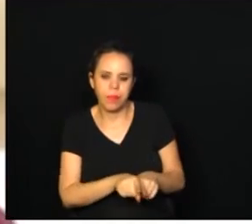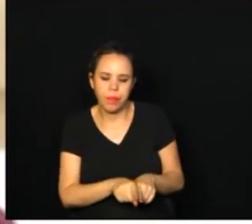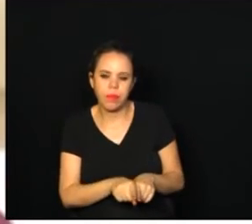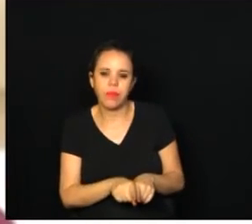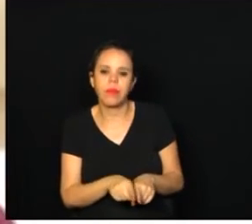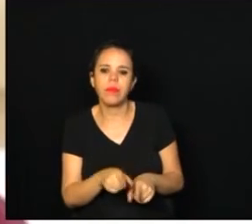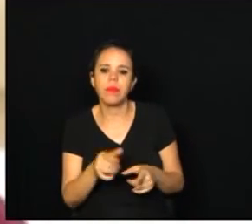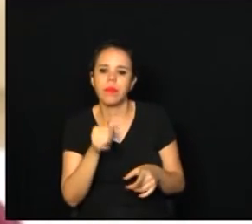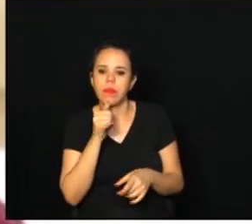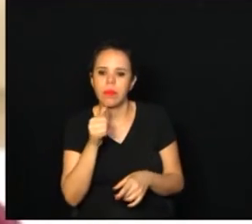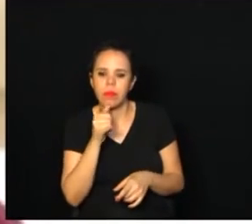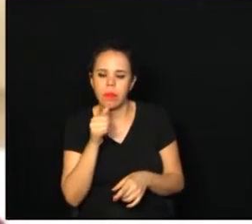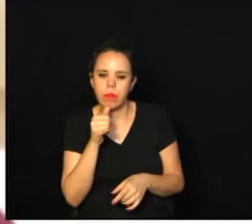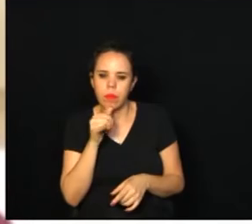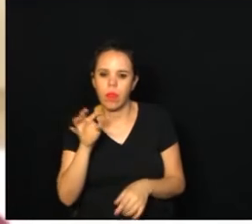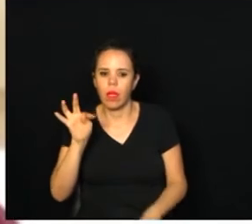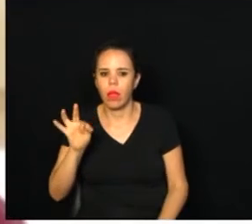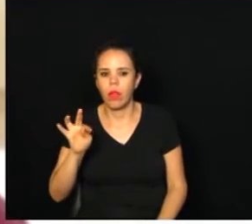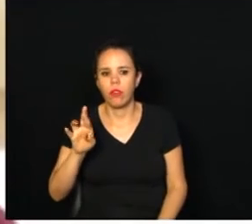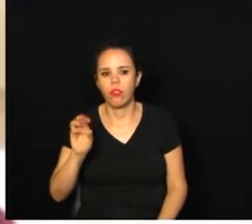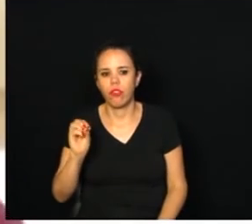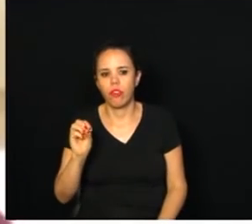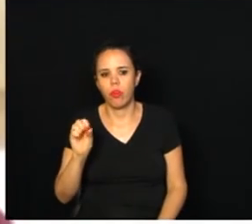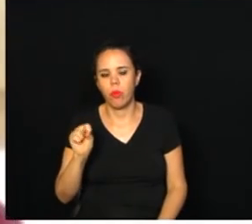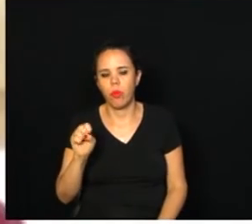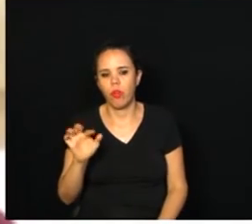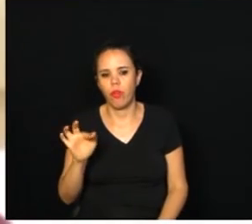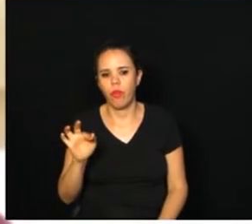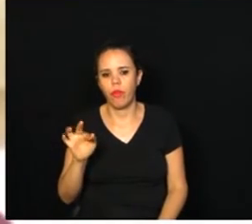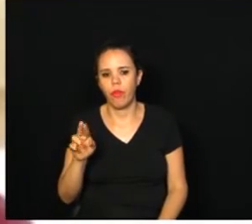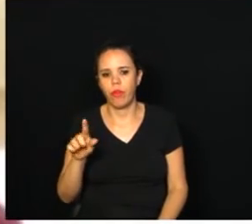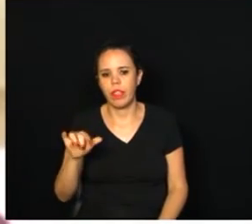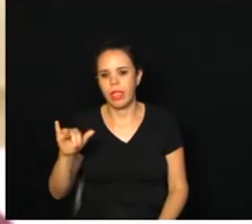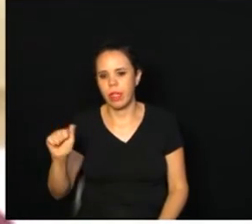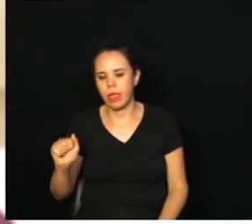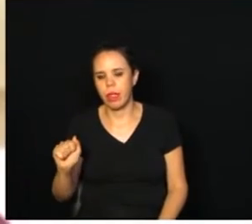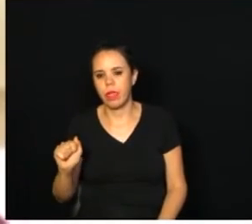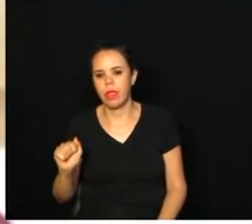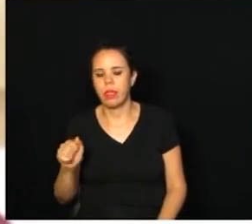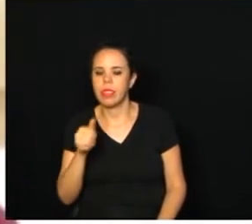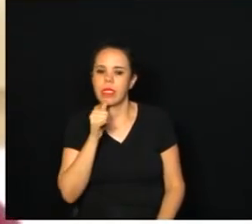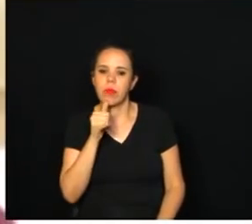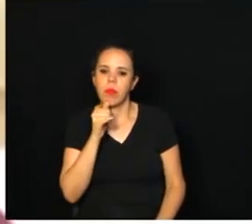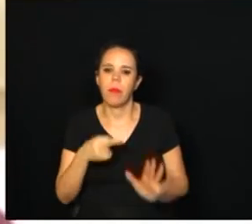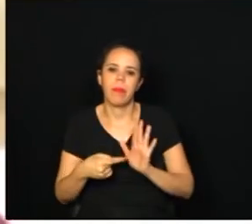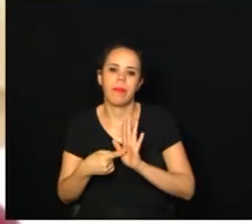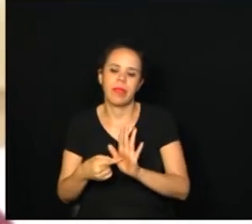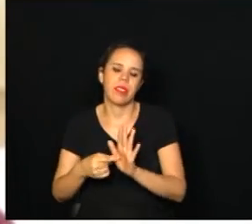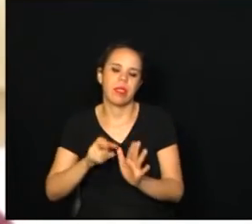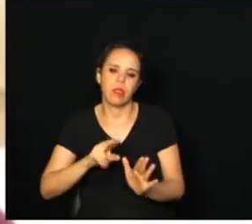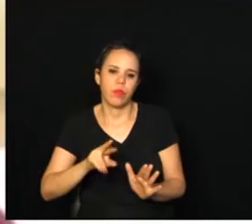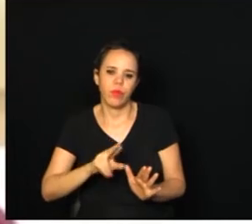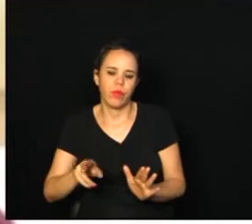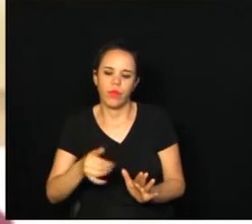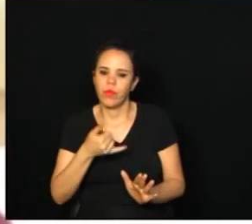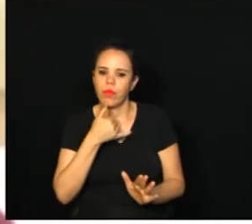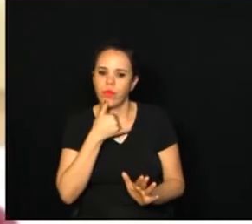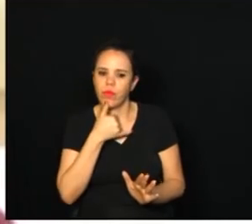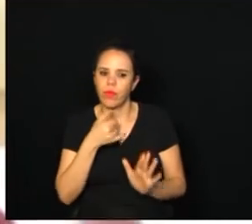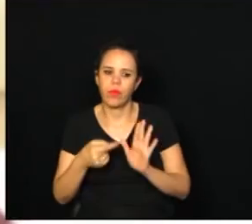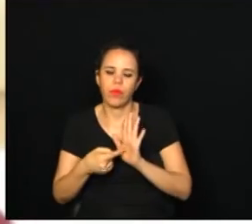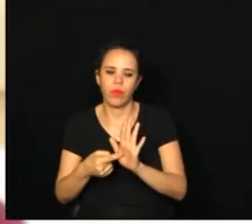dia dessa injeção. Passada essa fase, vai depender da fase da gravidez que você estiver, né, Viviane? Né? Então, aí você